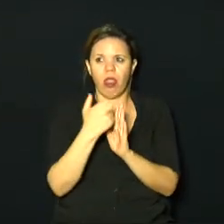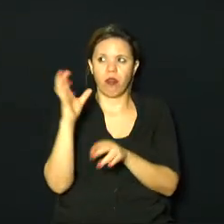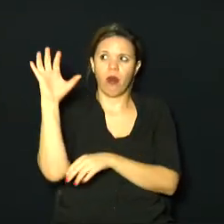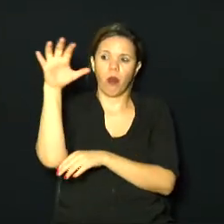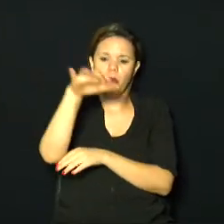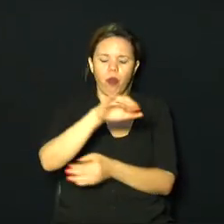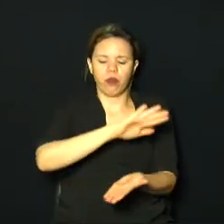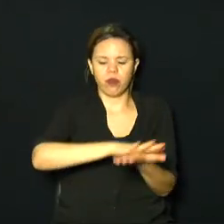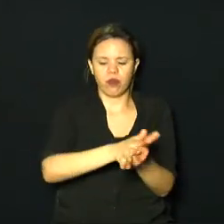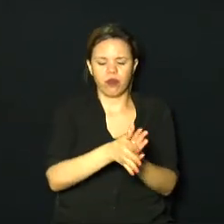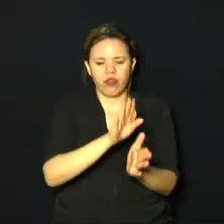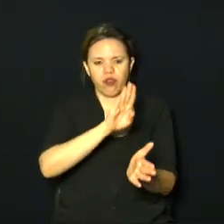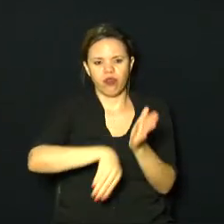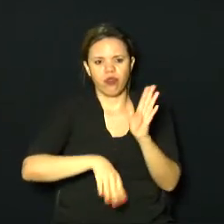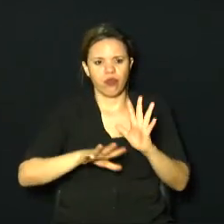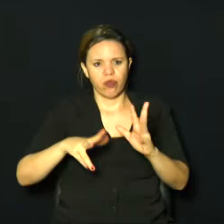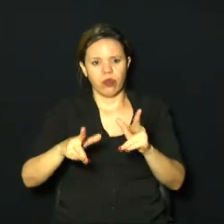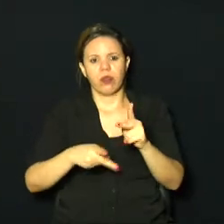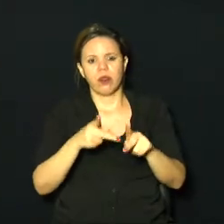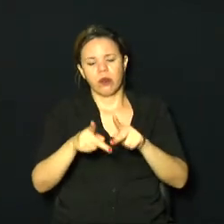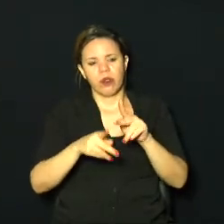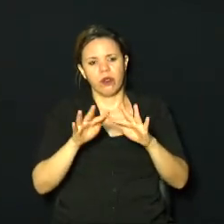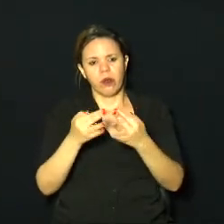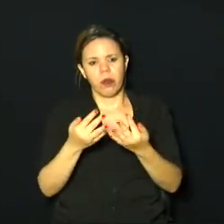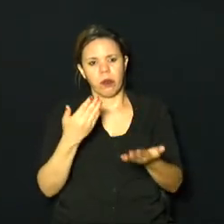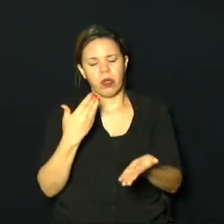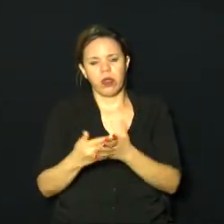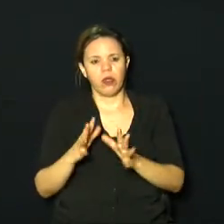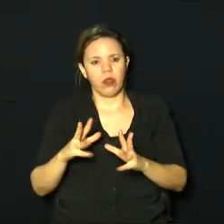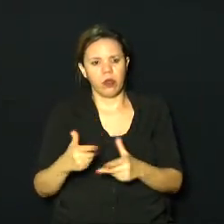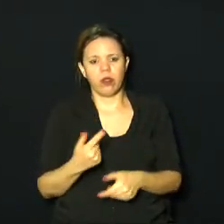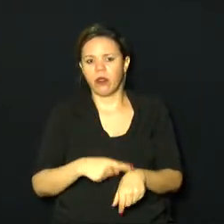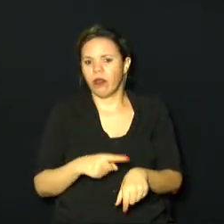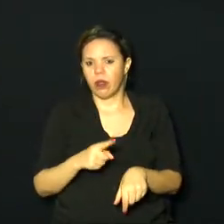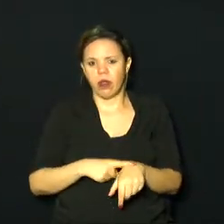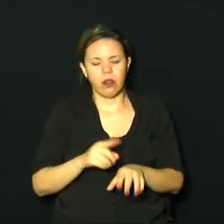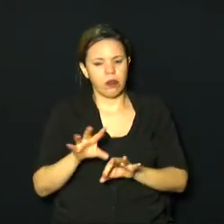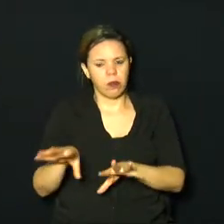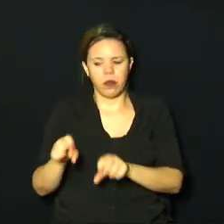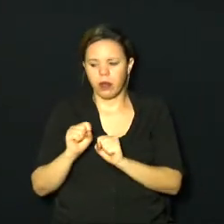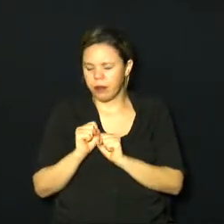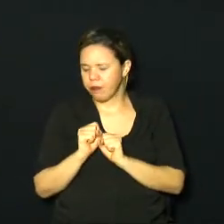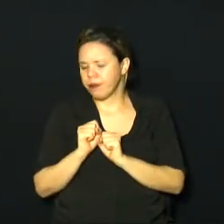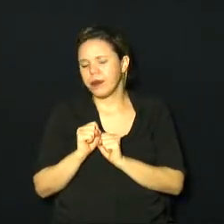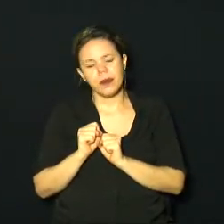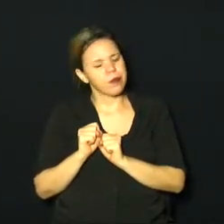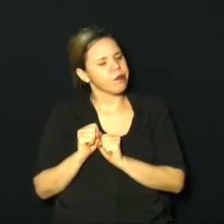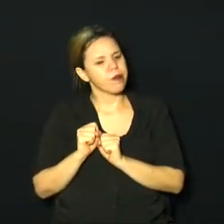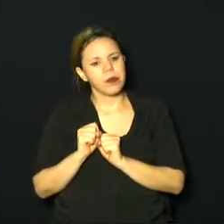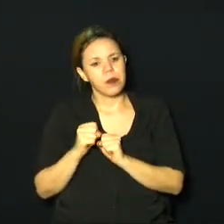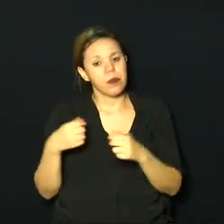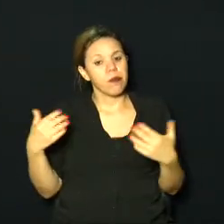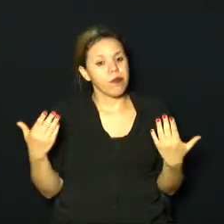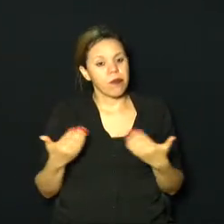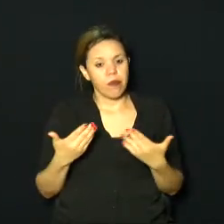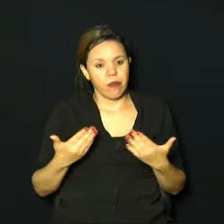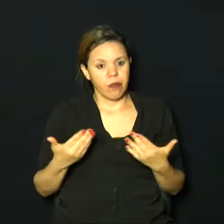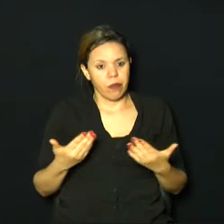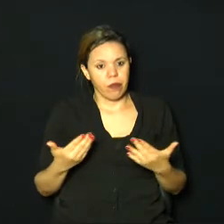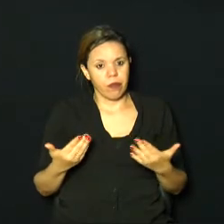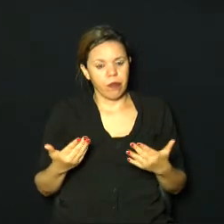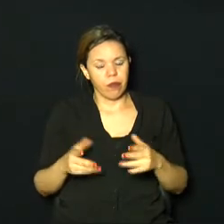derrubando tudo. Muitas pessoas perderam tudo porque não tiveram tempo de retirar. E hoje,